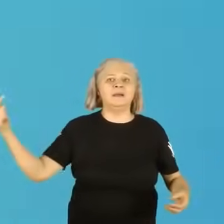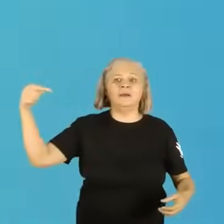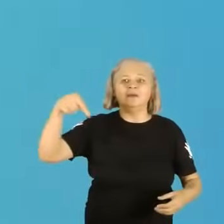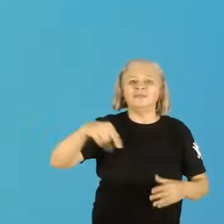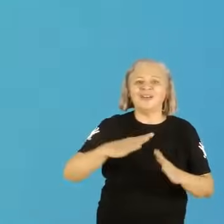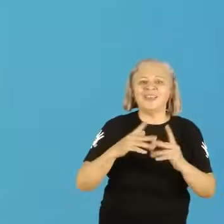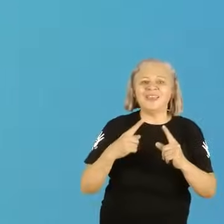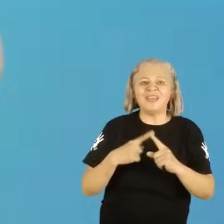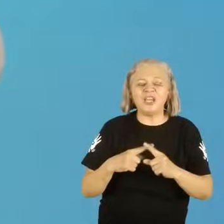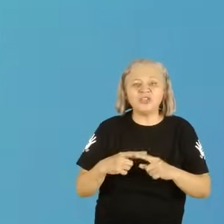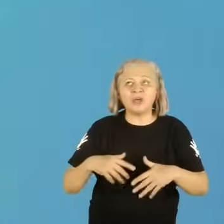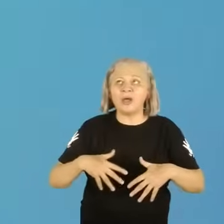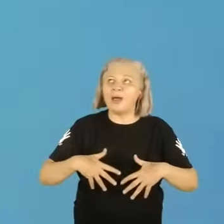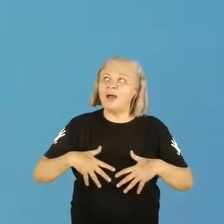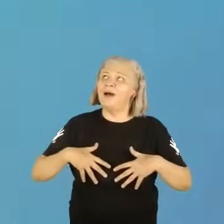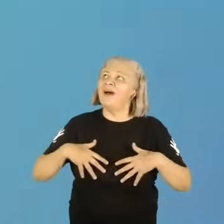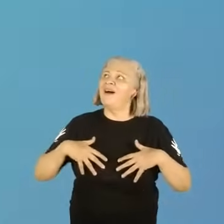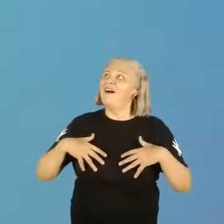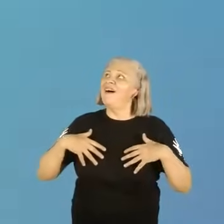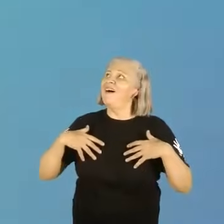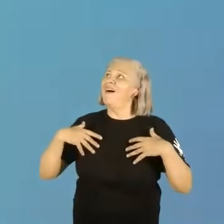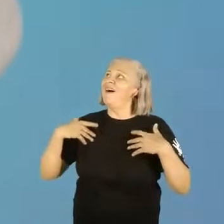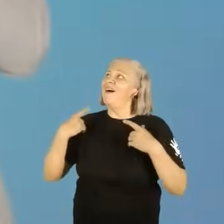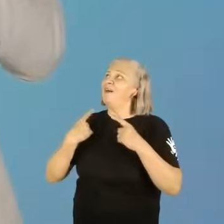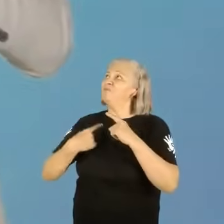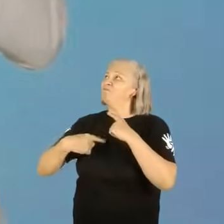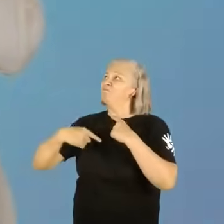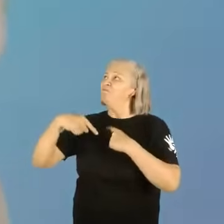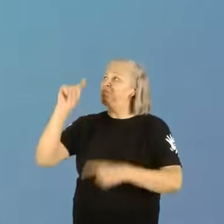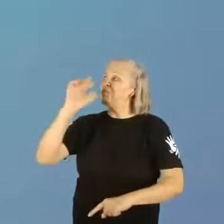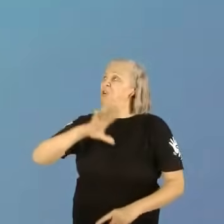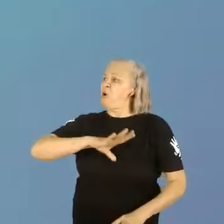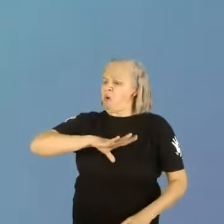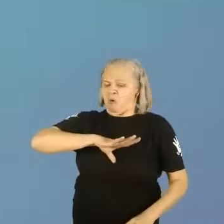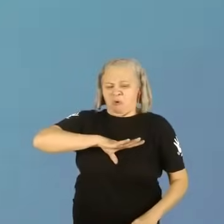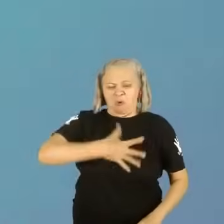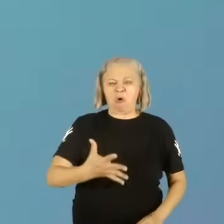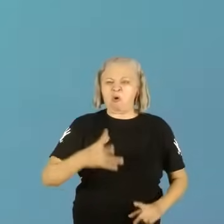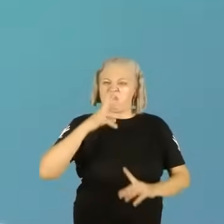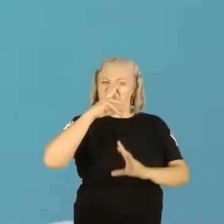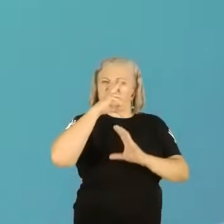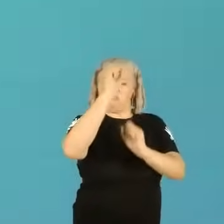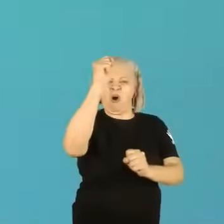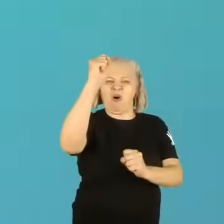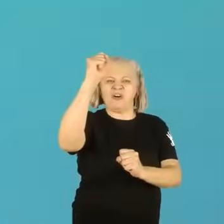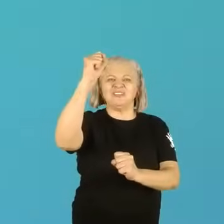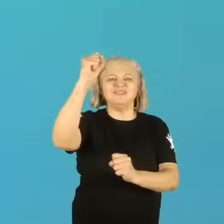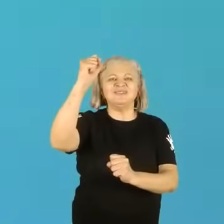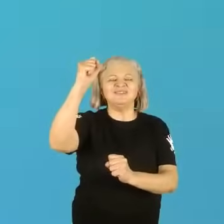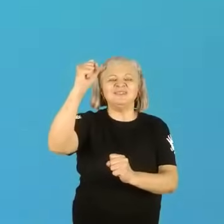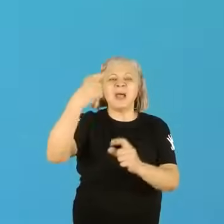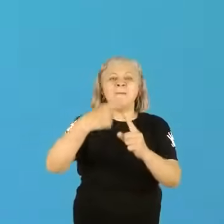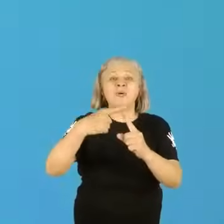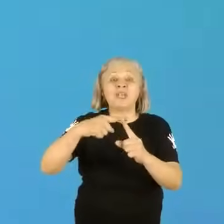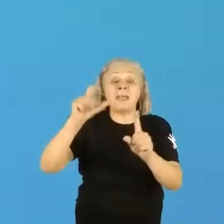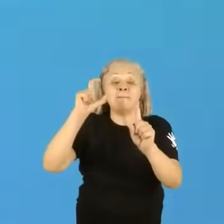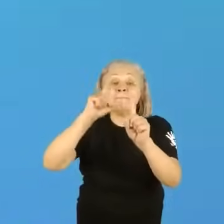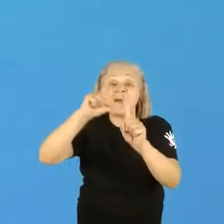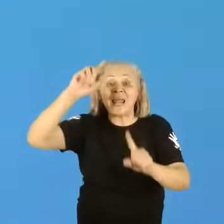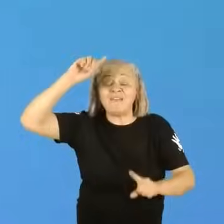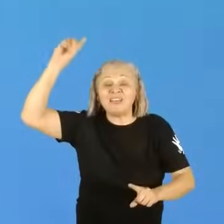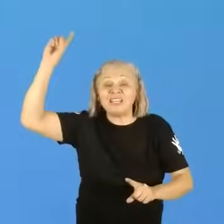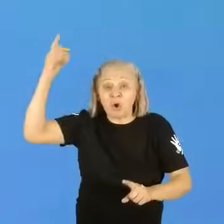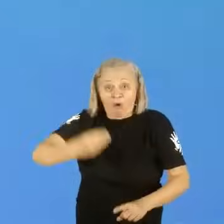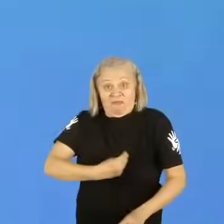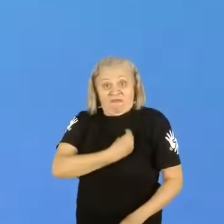foi derramada. Aí você sai daqui renovado, encorajado, fortalecido, porque a palavra de Deus, ela é viva, ela é